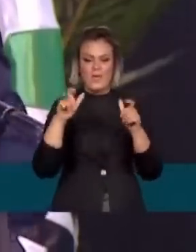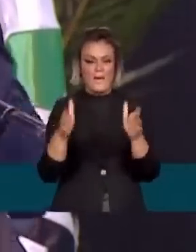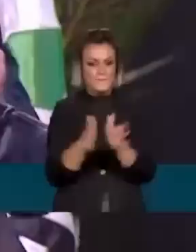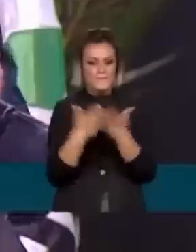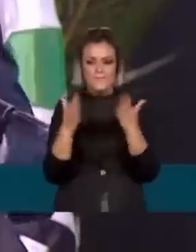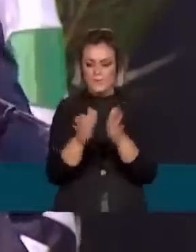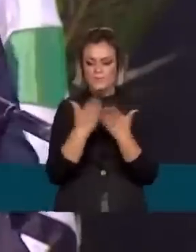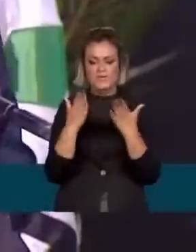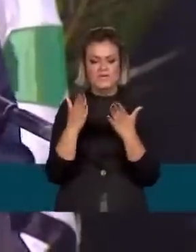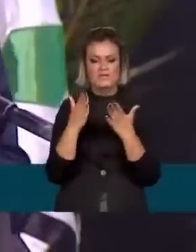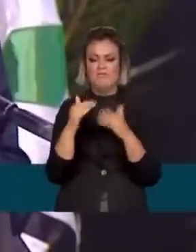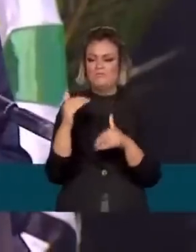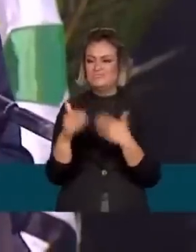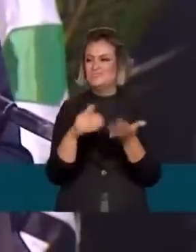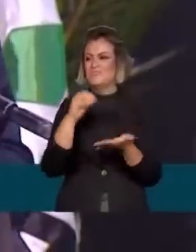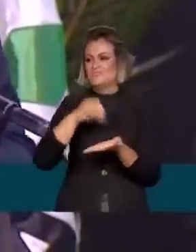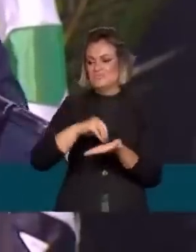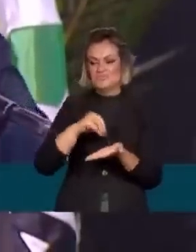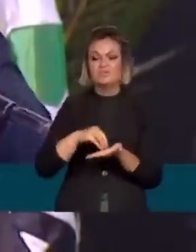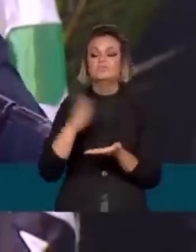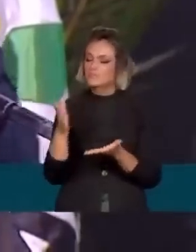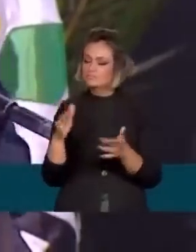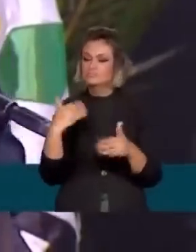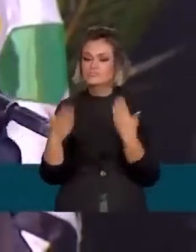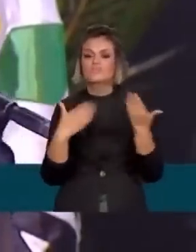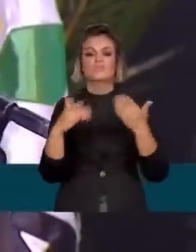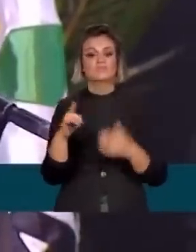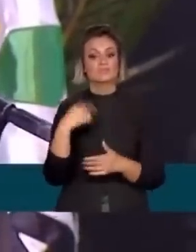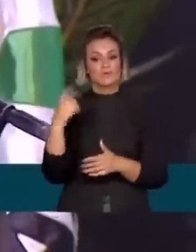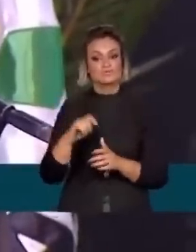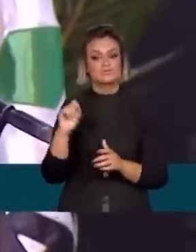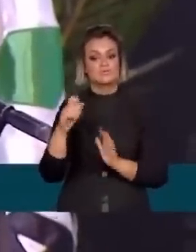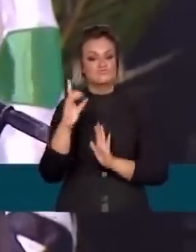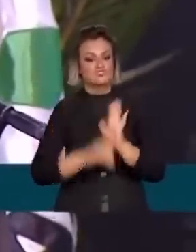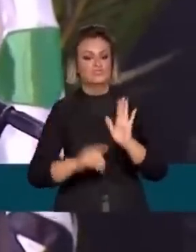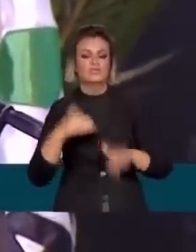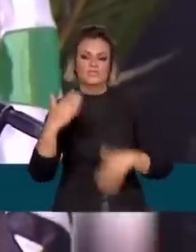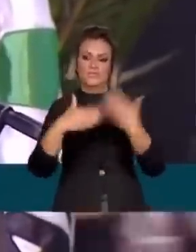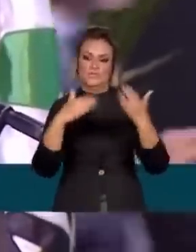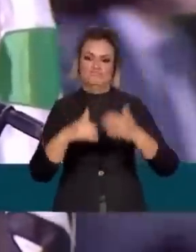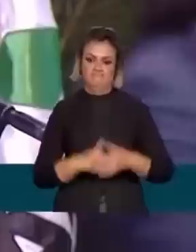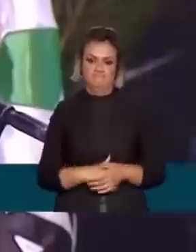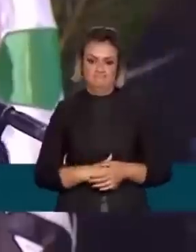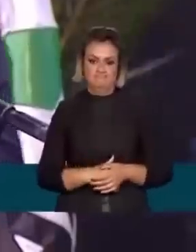pobre ou uma região em desenvolvimento. Nós temos o direito de crescer